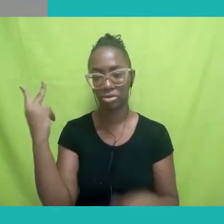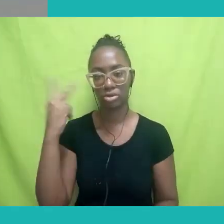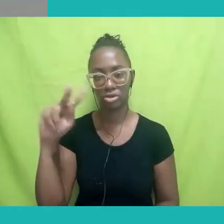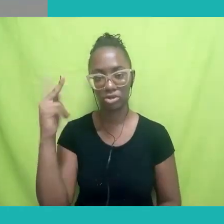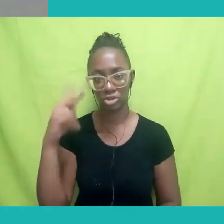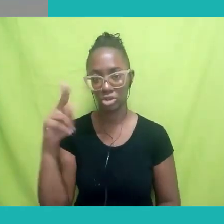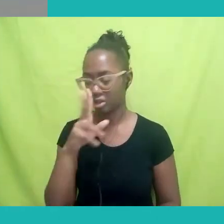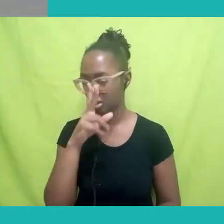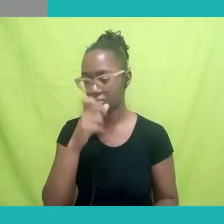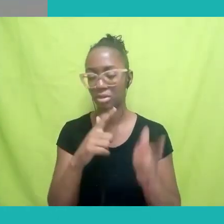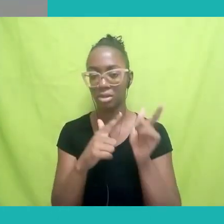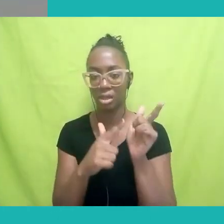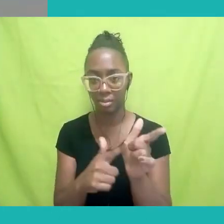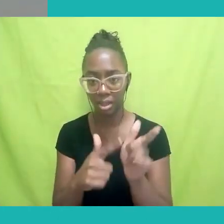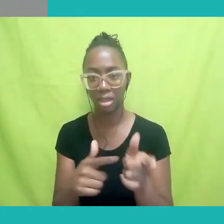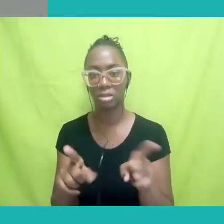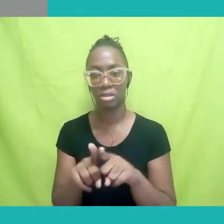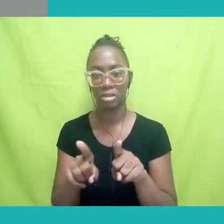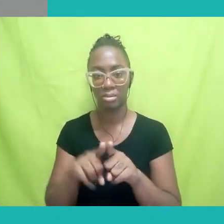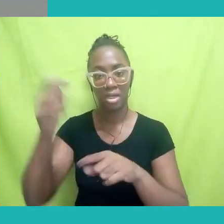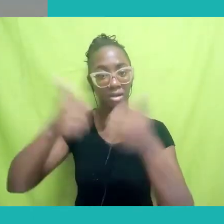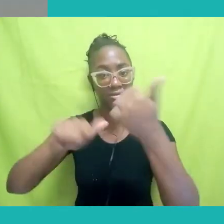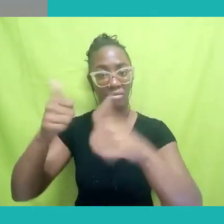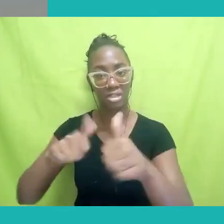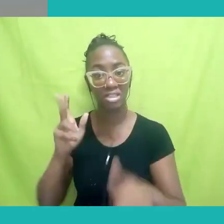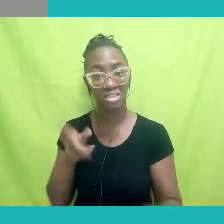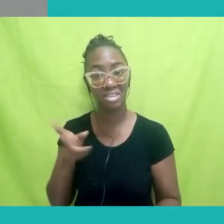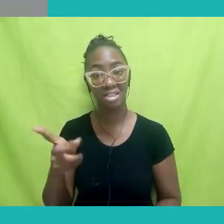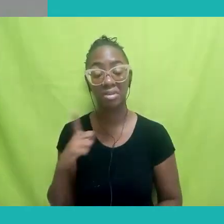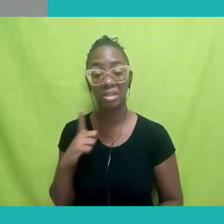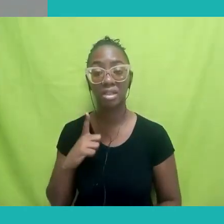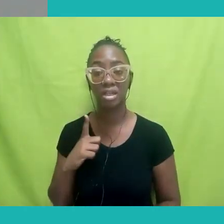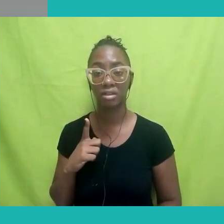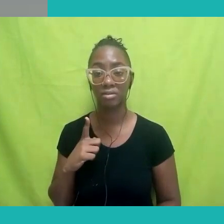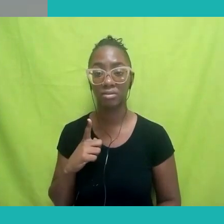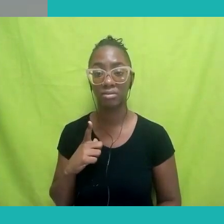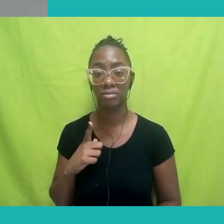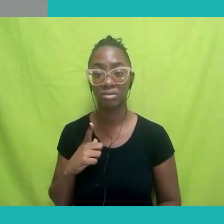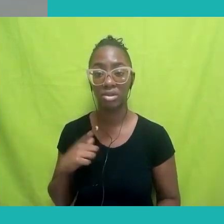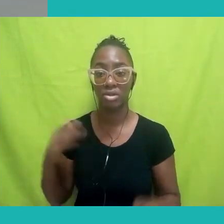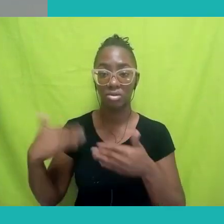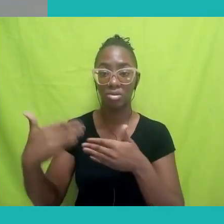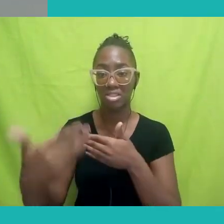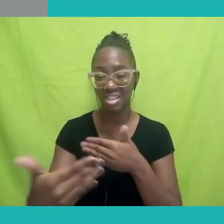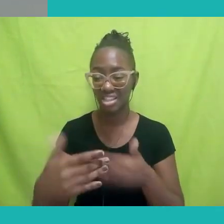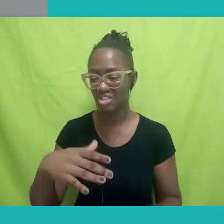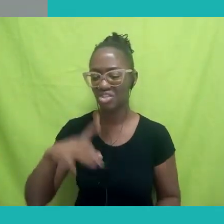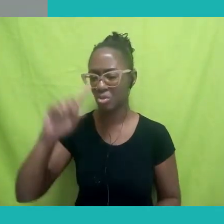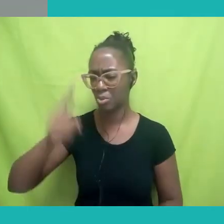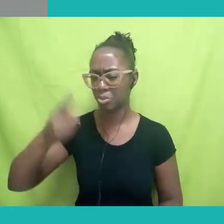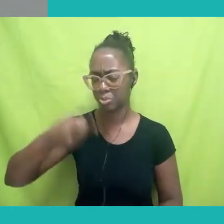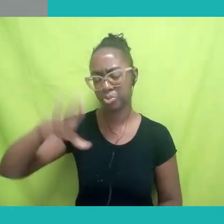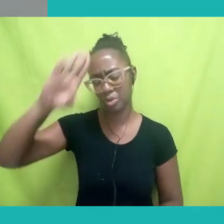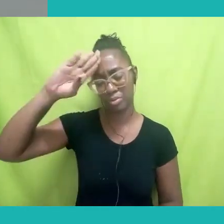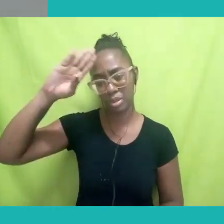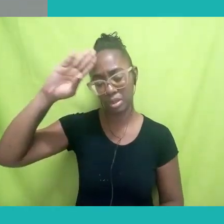Forças Armadas. Avalio sempre que tem a questão do processo ditatorial, o quanto isso influencia,